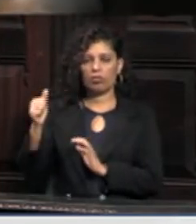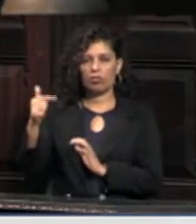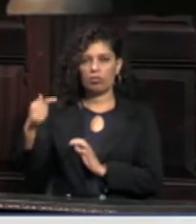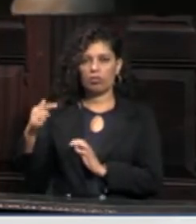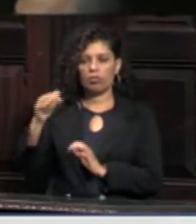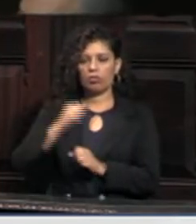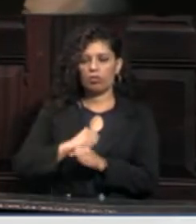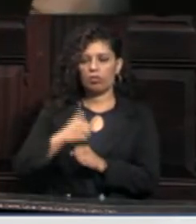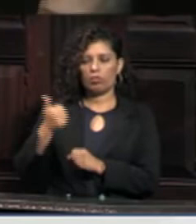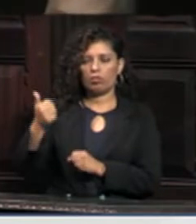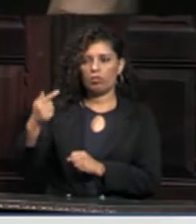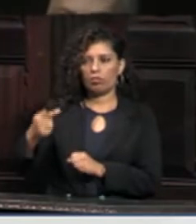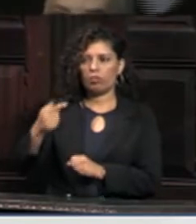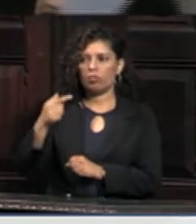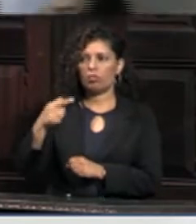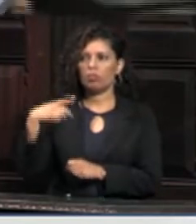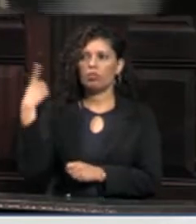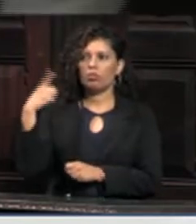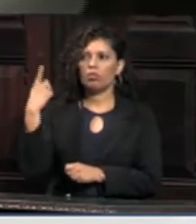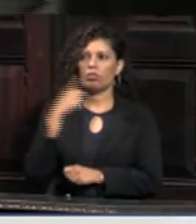517/2017, autoria do deputado enfermeira Rejane.